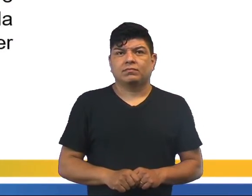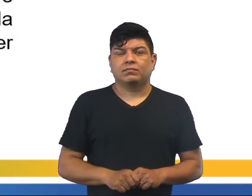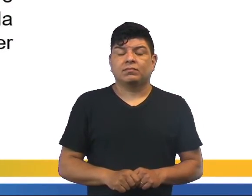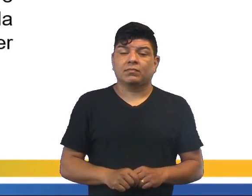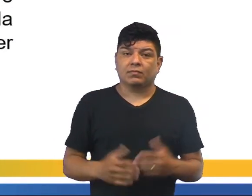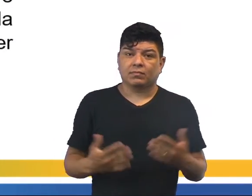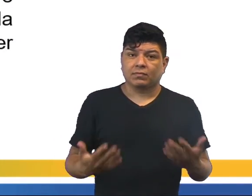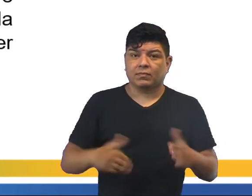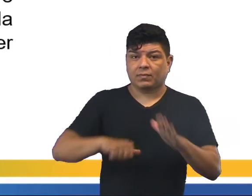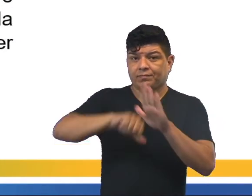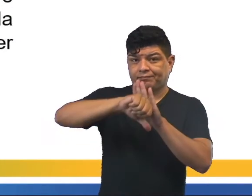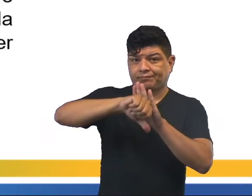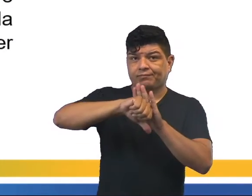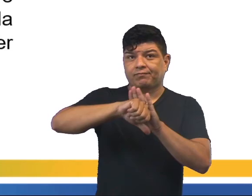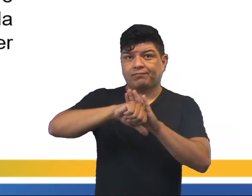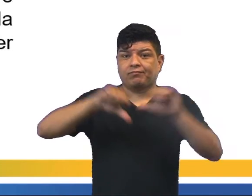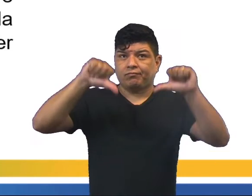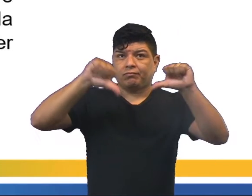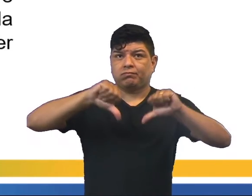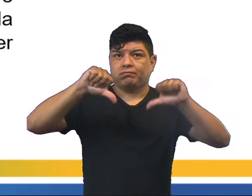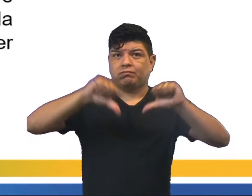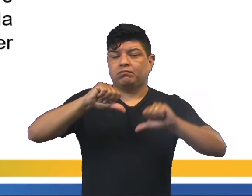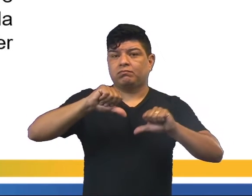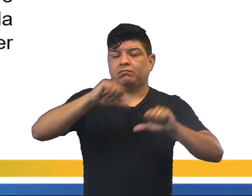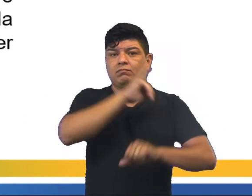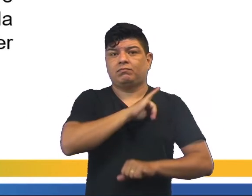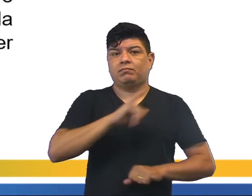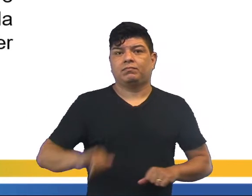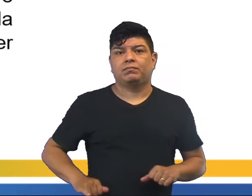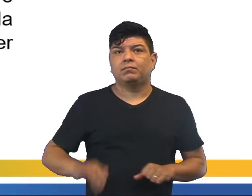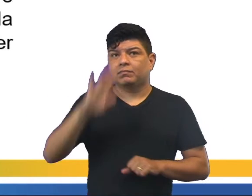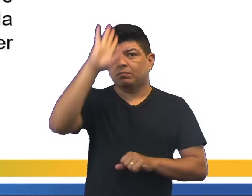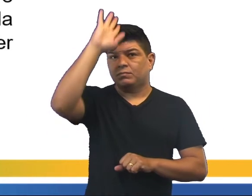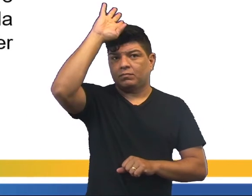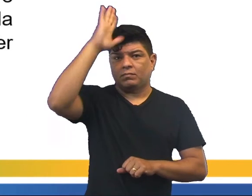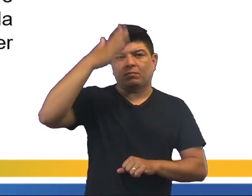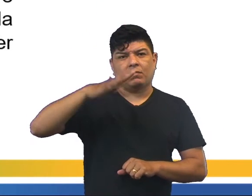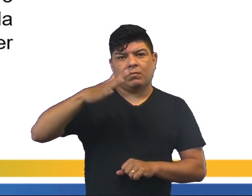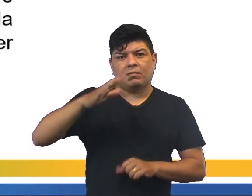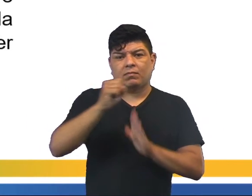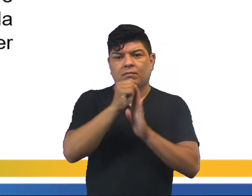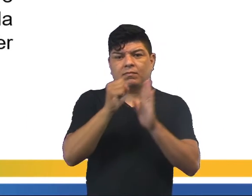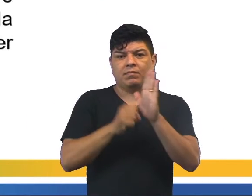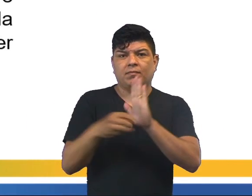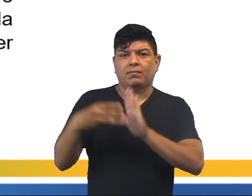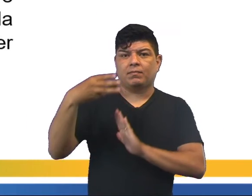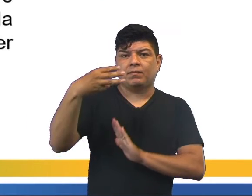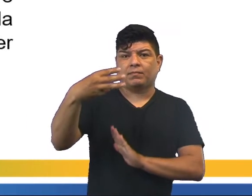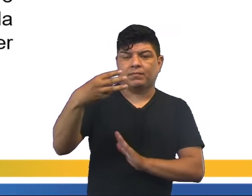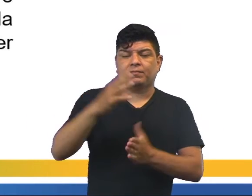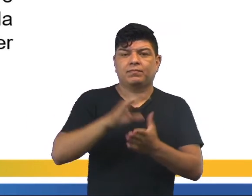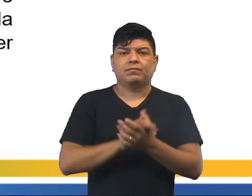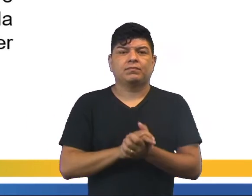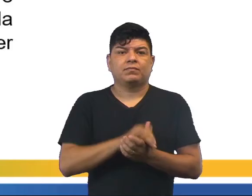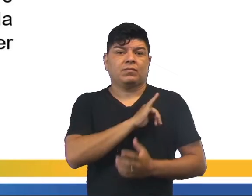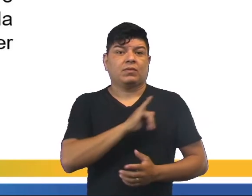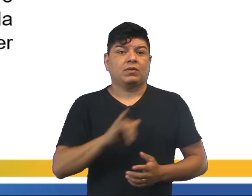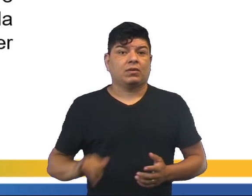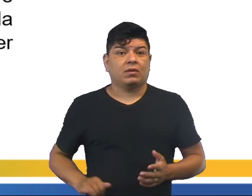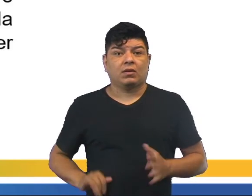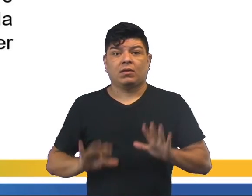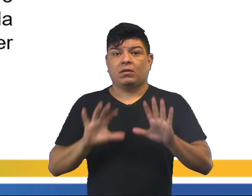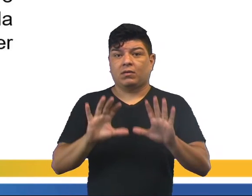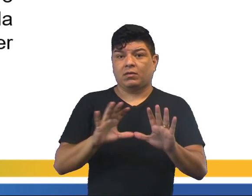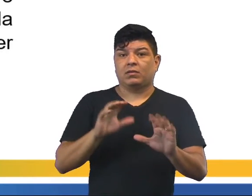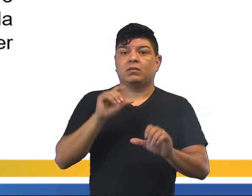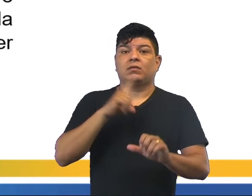Bom, né, e a crise e a decadência do Império Romano. Por volta do século III, né, o Império Romano ele passa